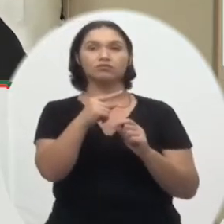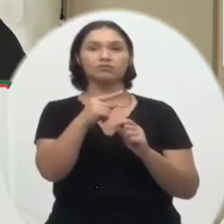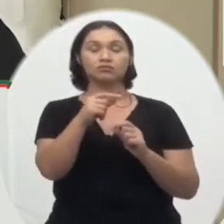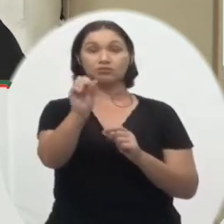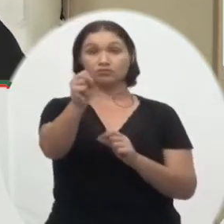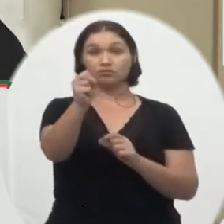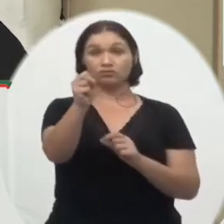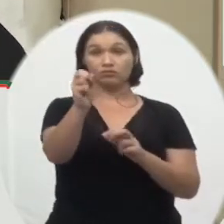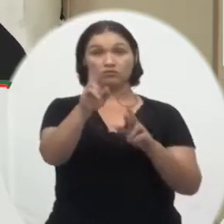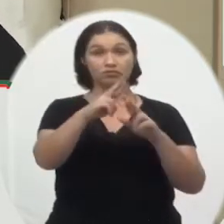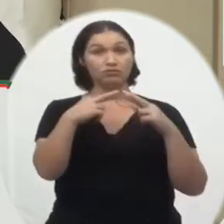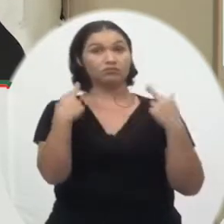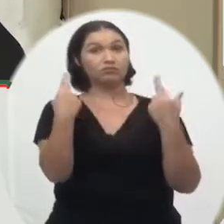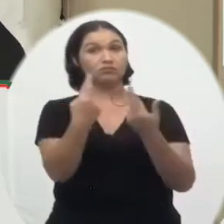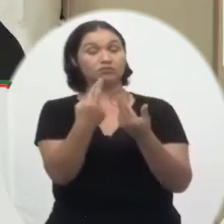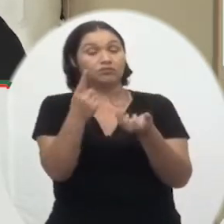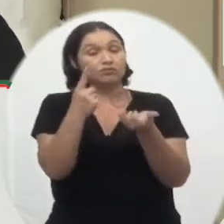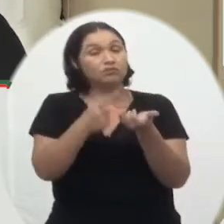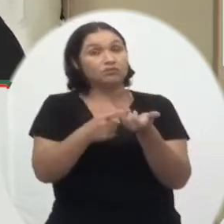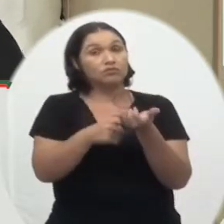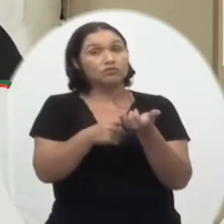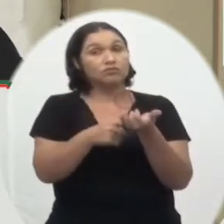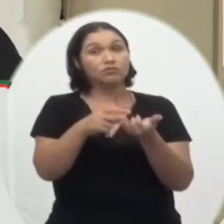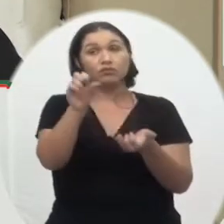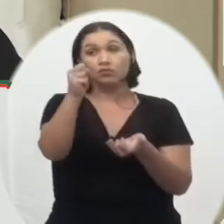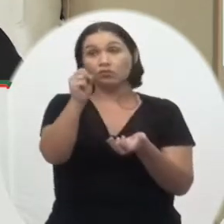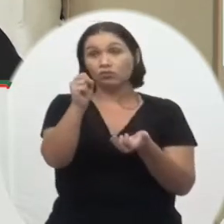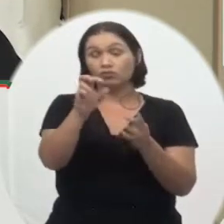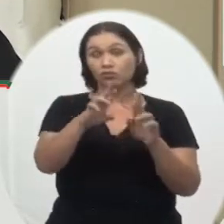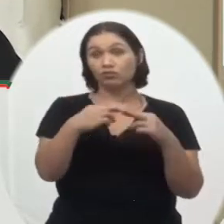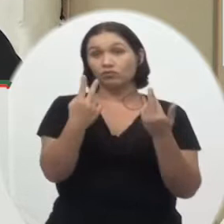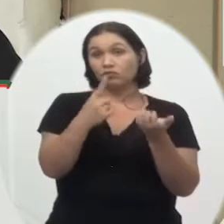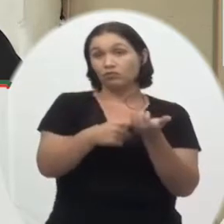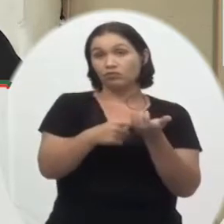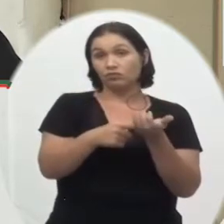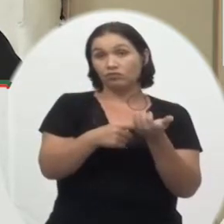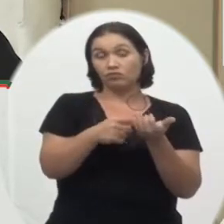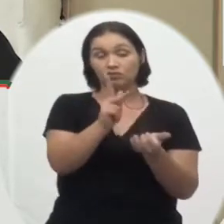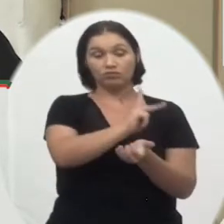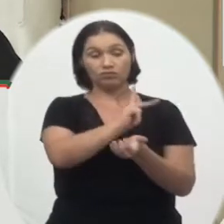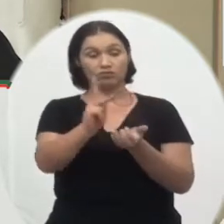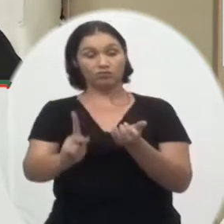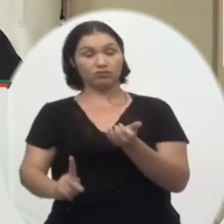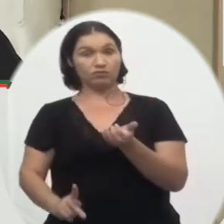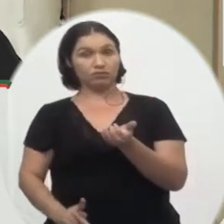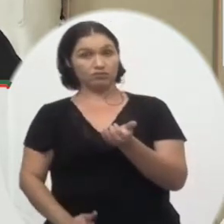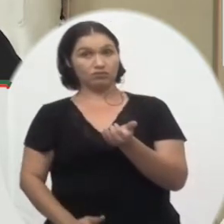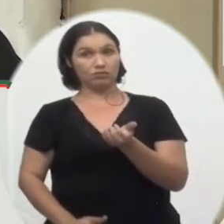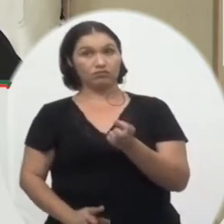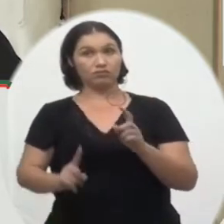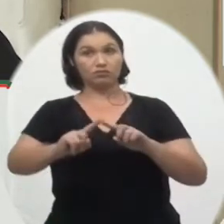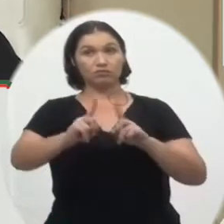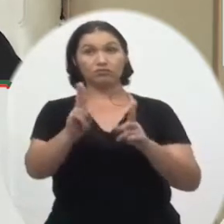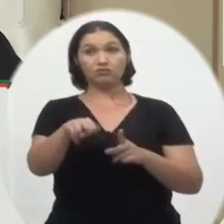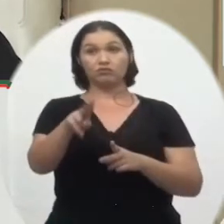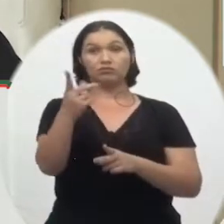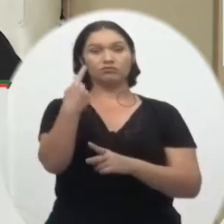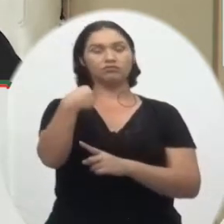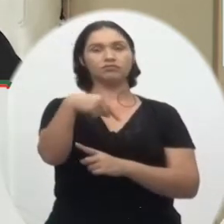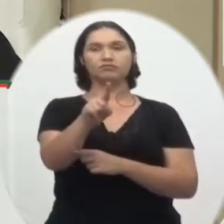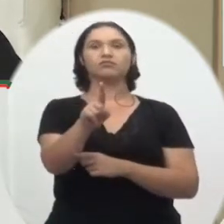8 reuniões, veja bem, 8, não foi uma, com o presidente atual lá, em nenhuma das 8 ele